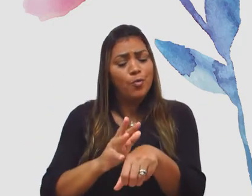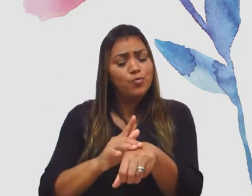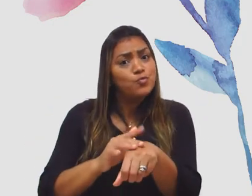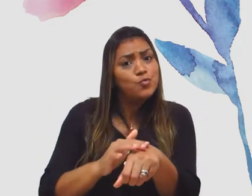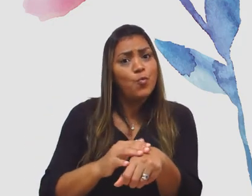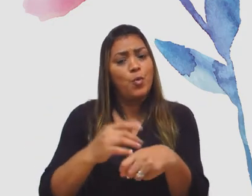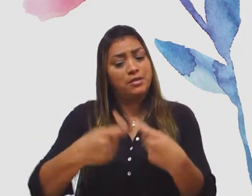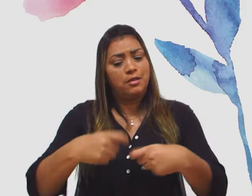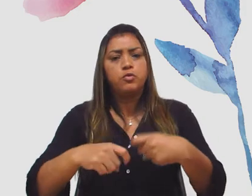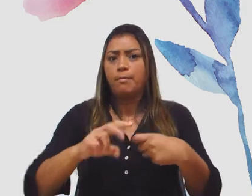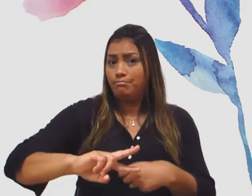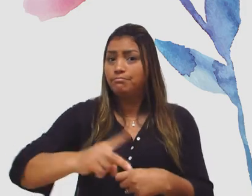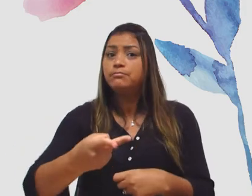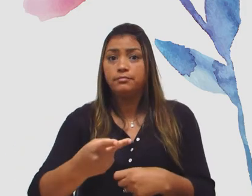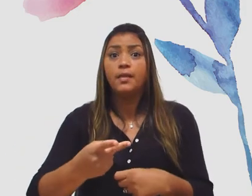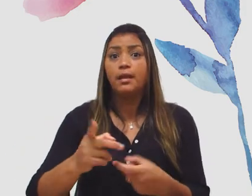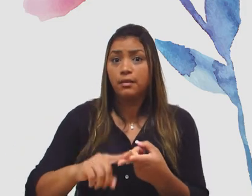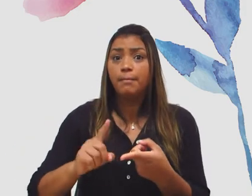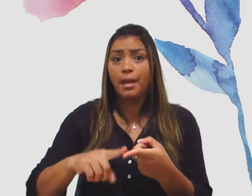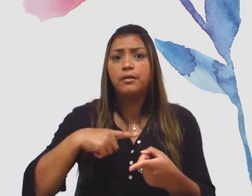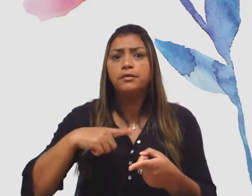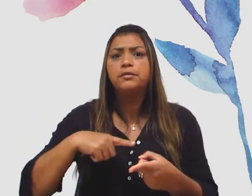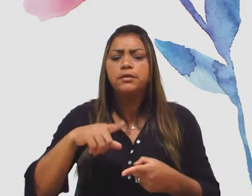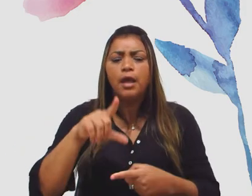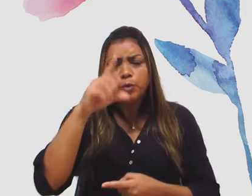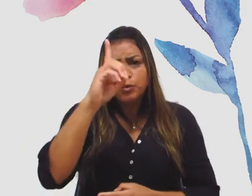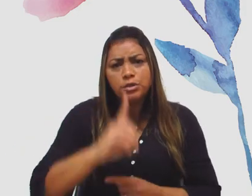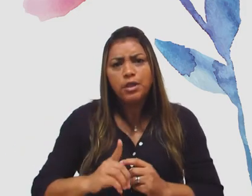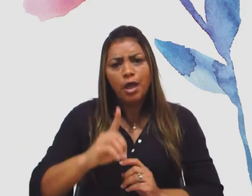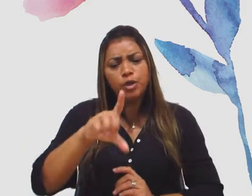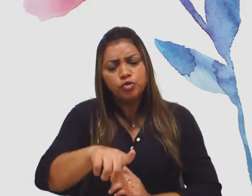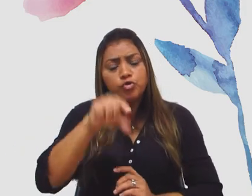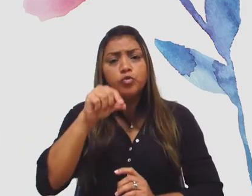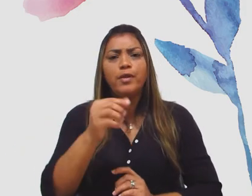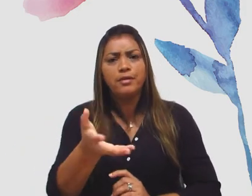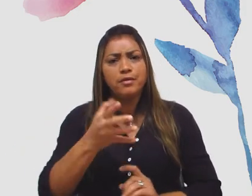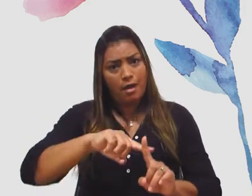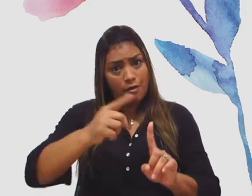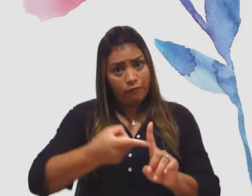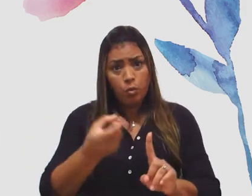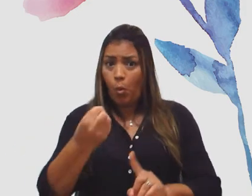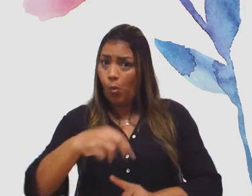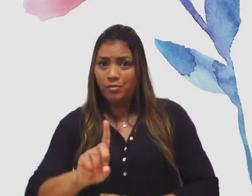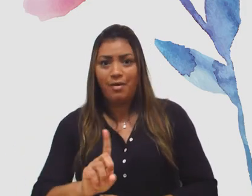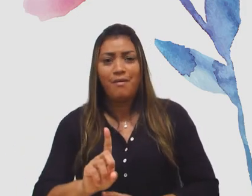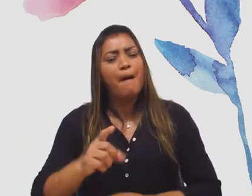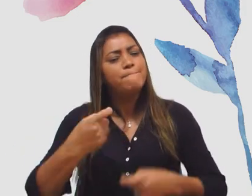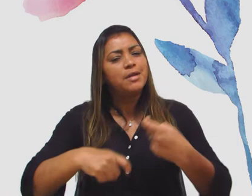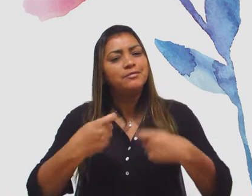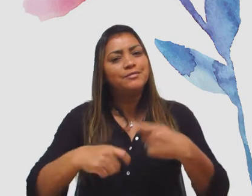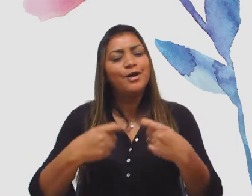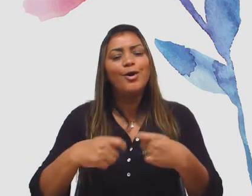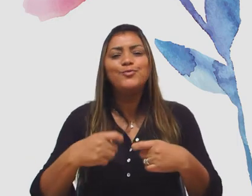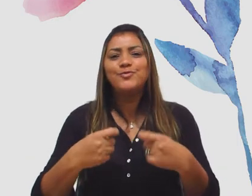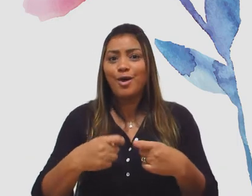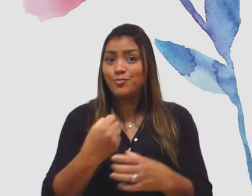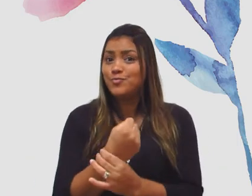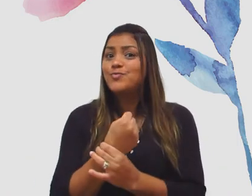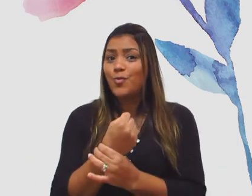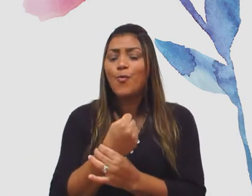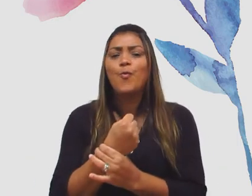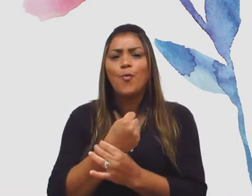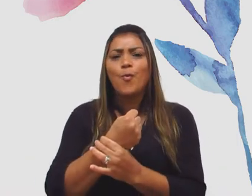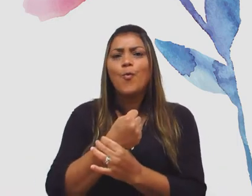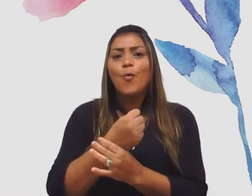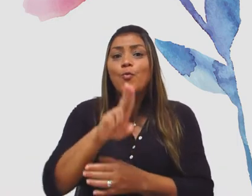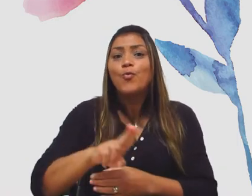infecções sexualmente transmissíveis, assim como tendo autonomia para decidir se quer ou não ter filhos, praticando sexo